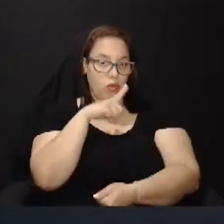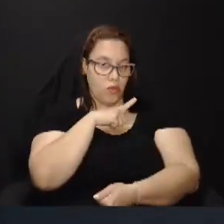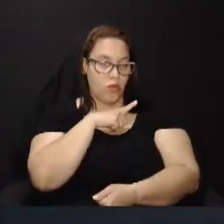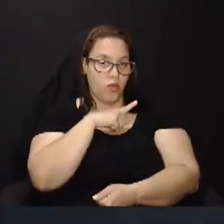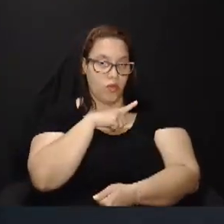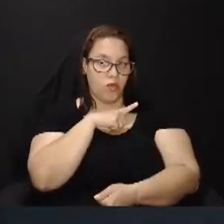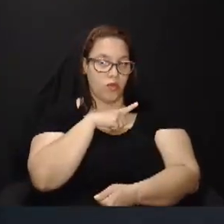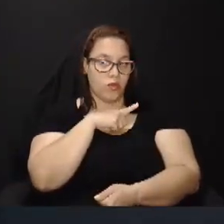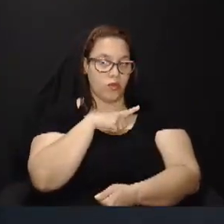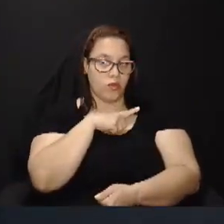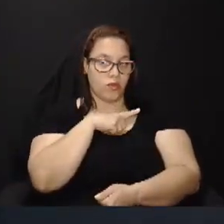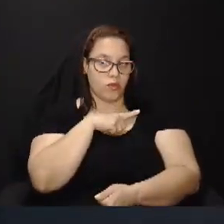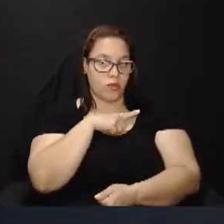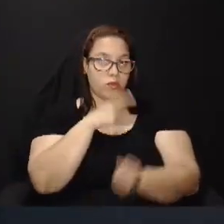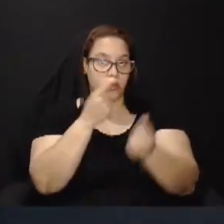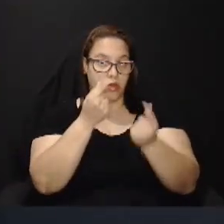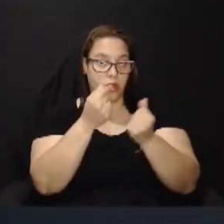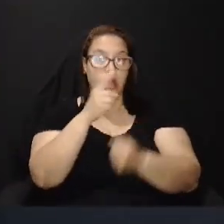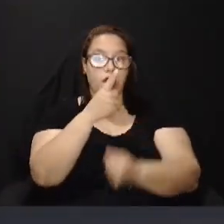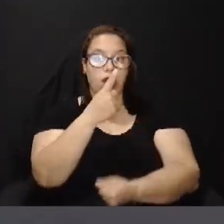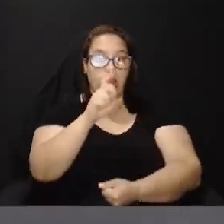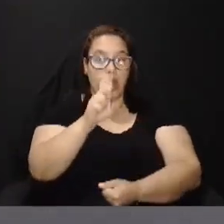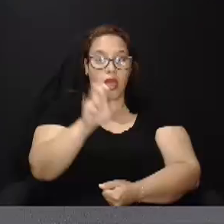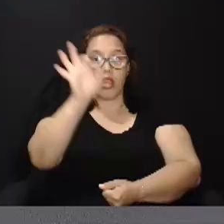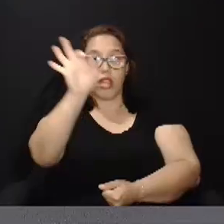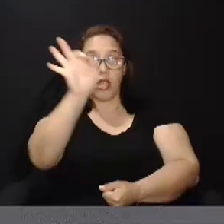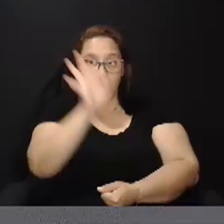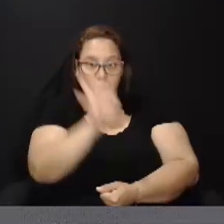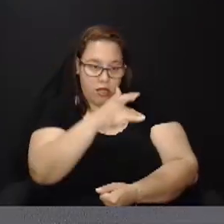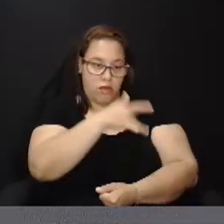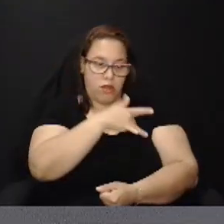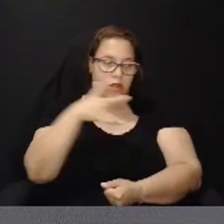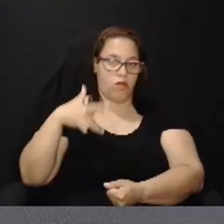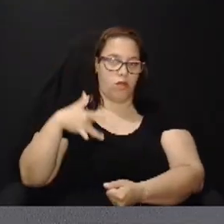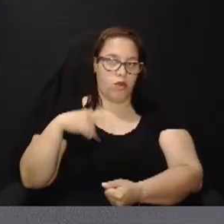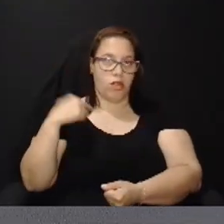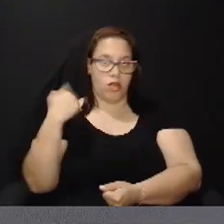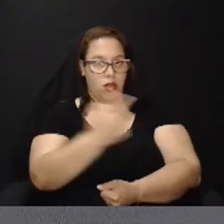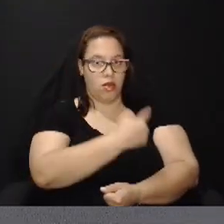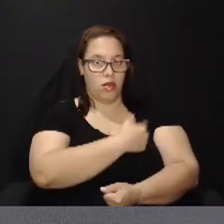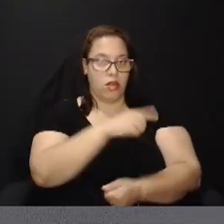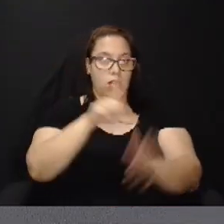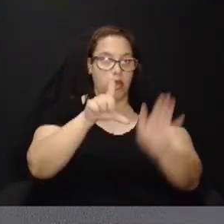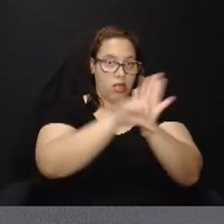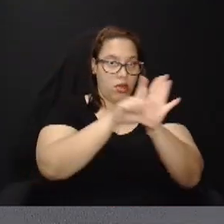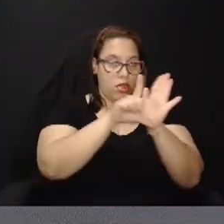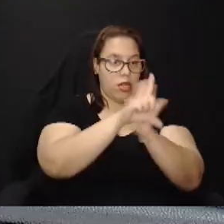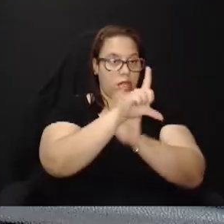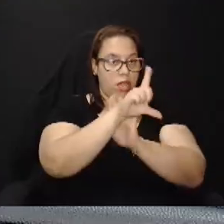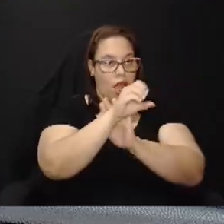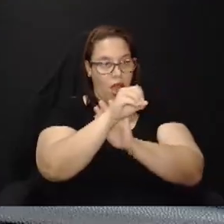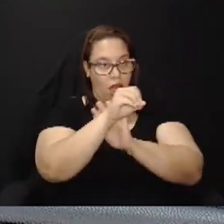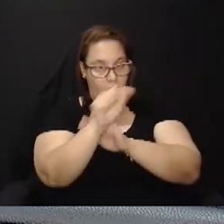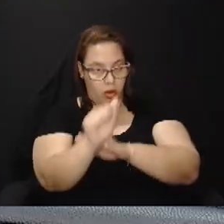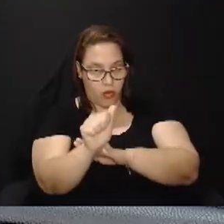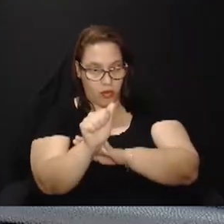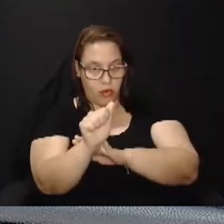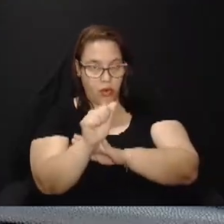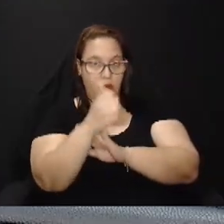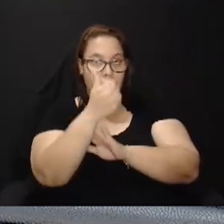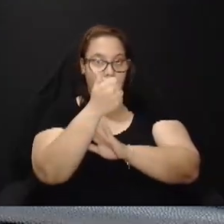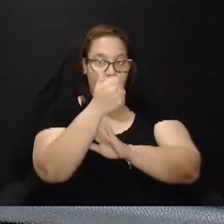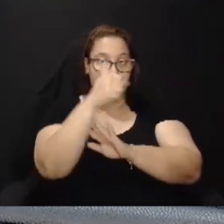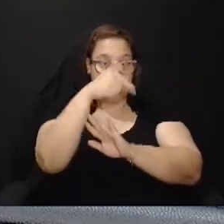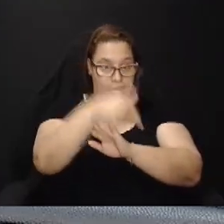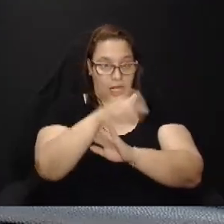um gasto de 15% com a saúde. A nossa lei aqui, orgânica, preconiza 17%. E a